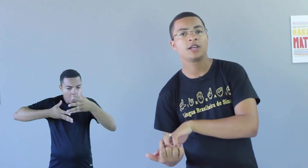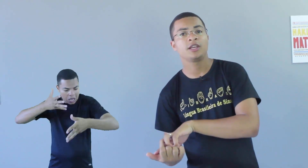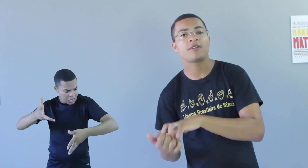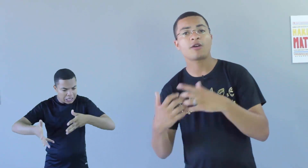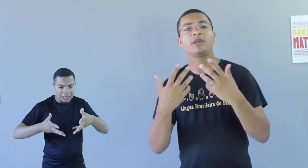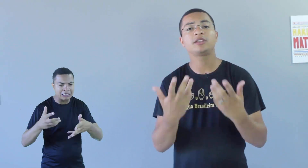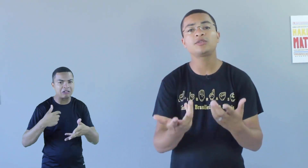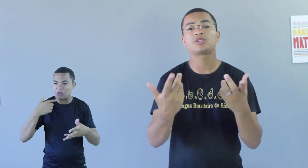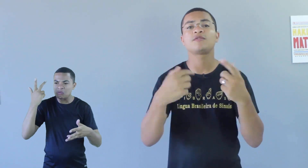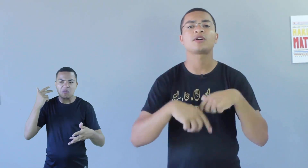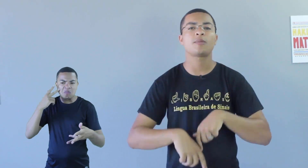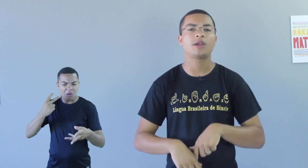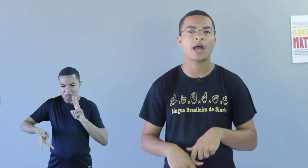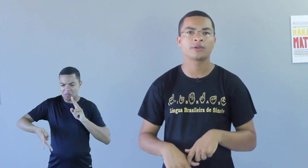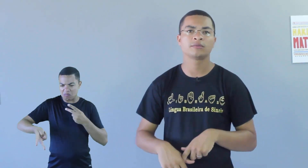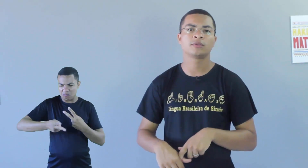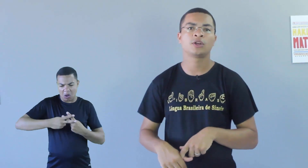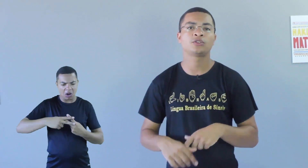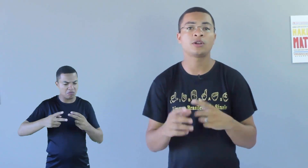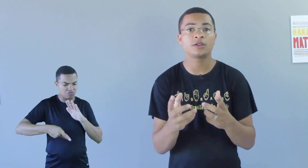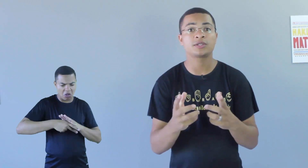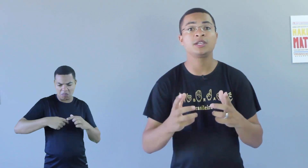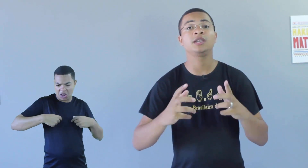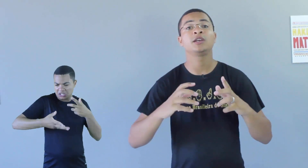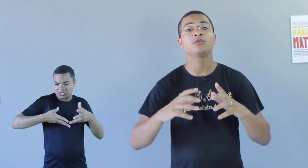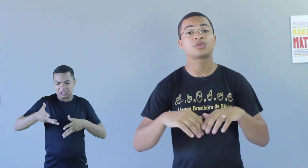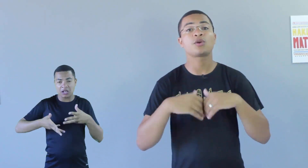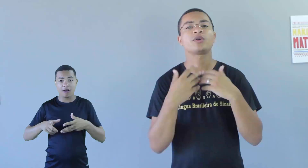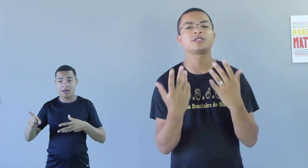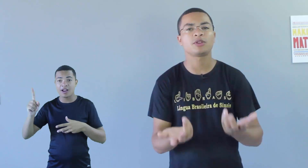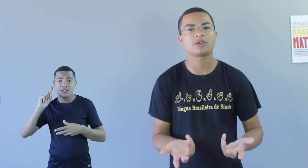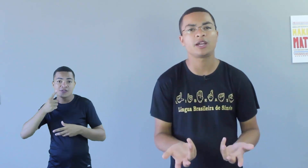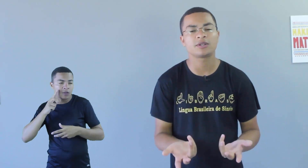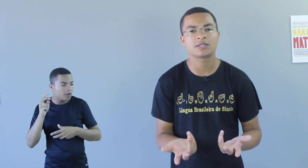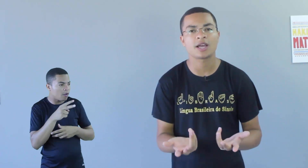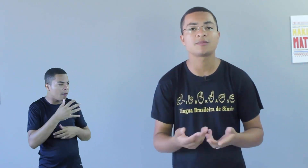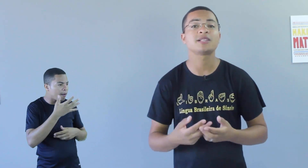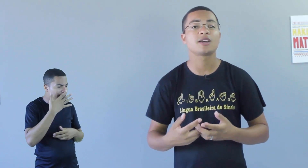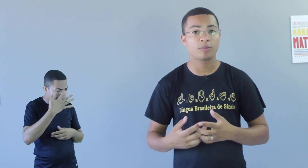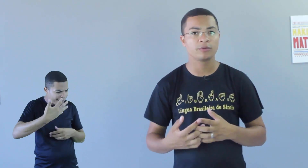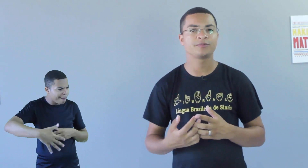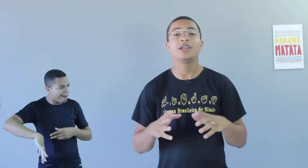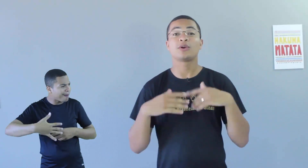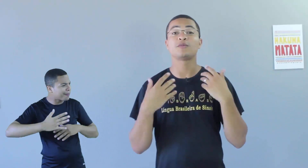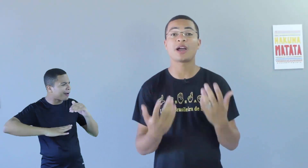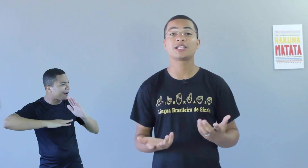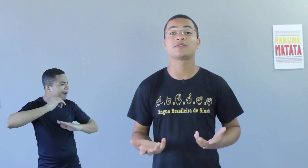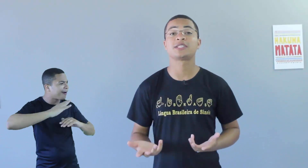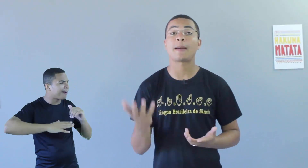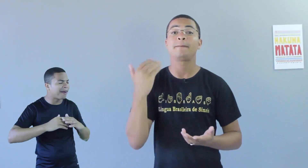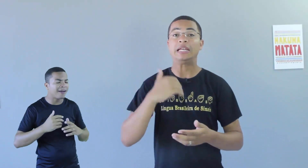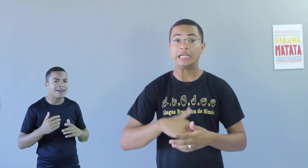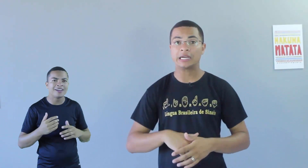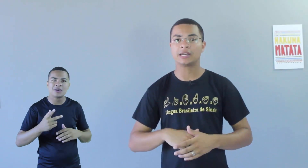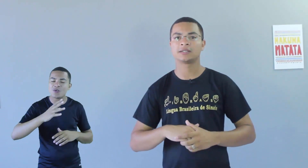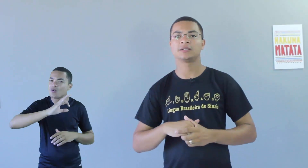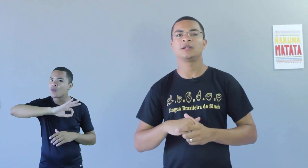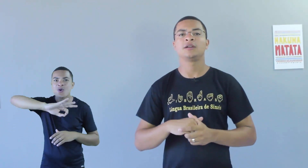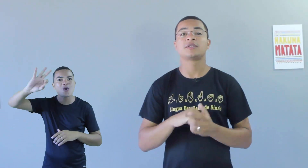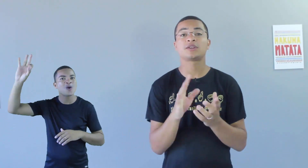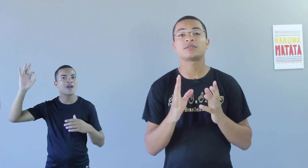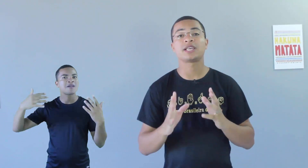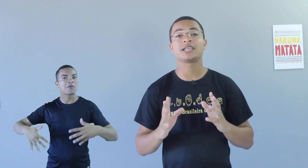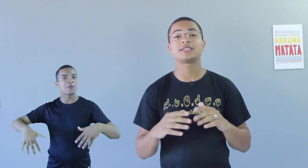palavras e vai aumentando o seu vocabulário, tornando assim o seu conhecimento na língua de sinais mais amplo. E quanto mais você